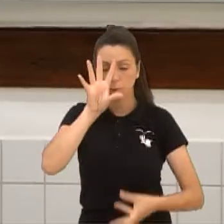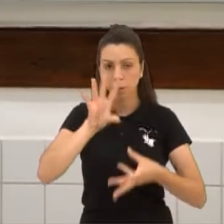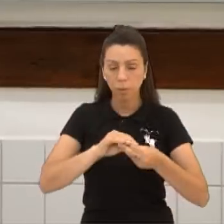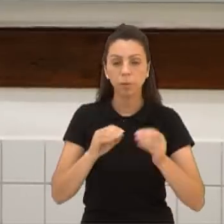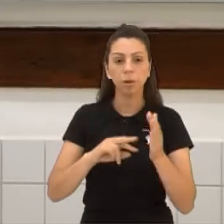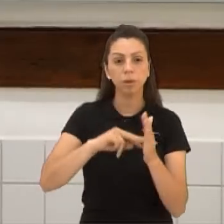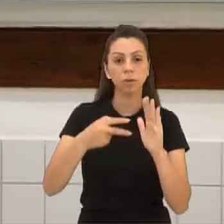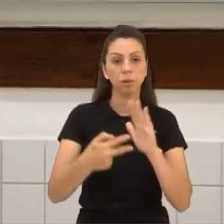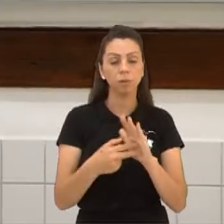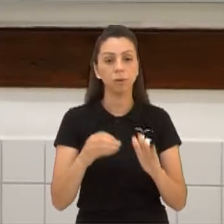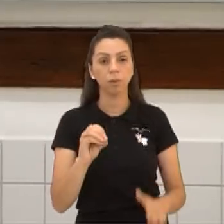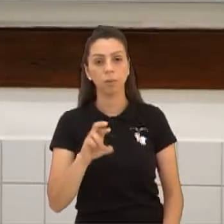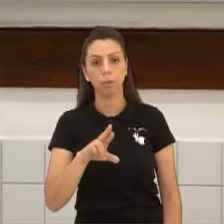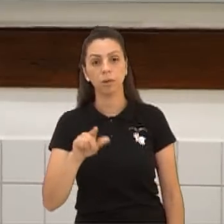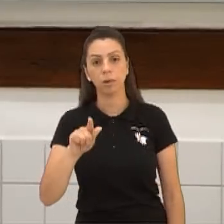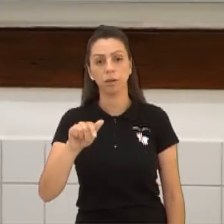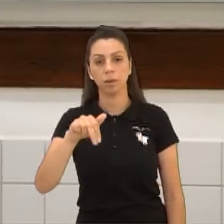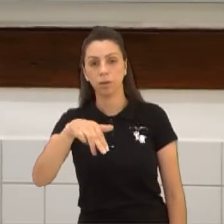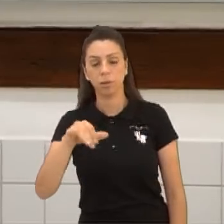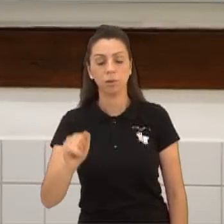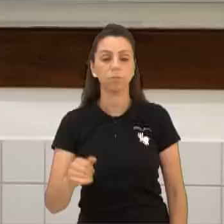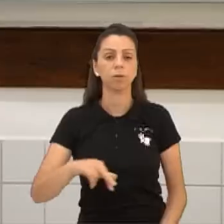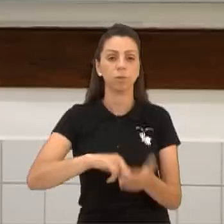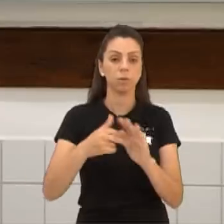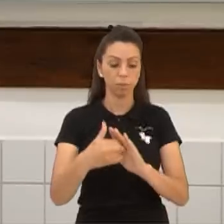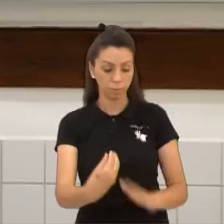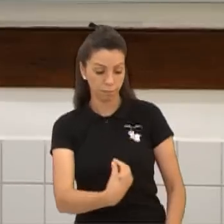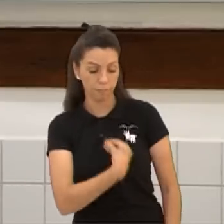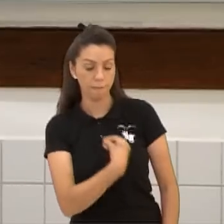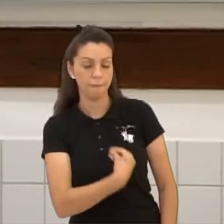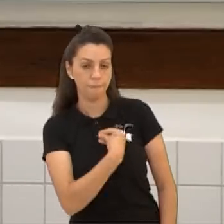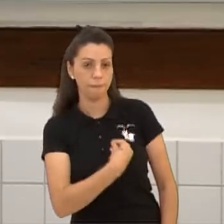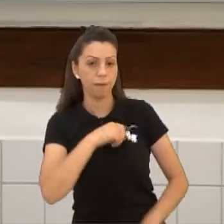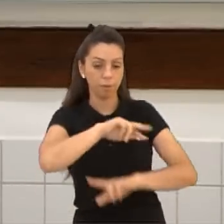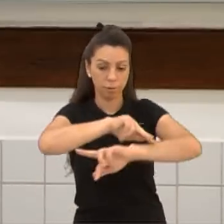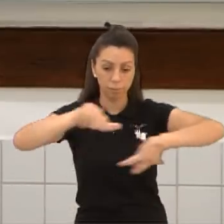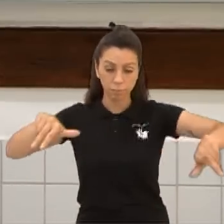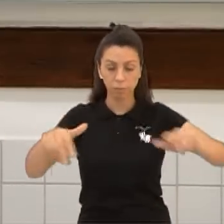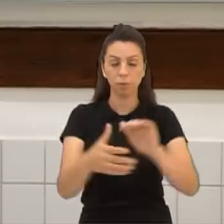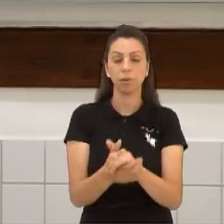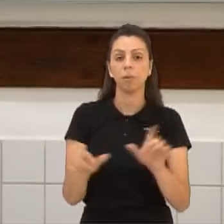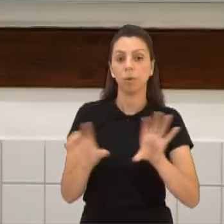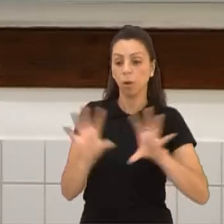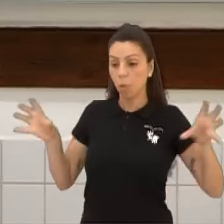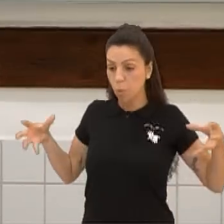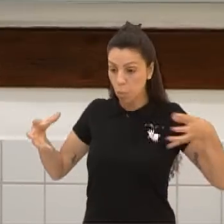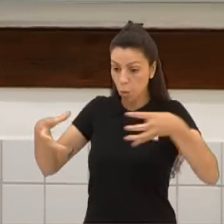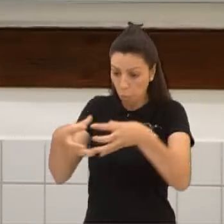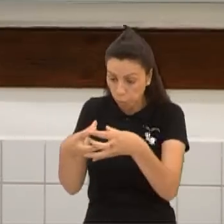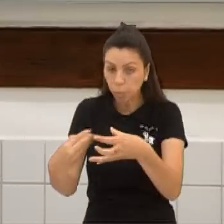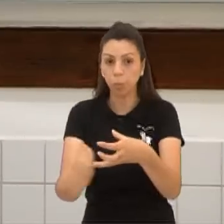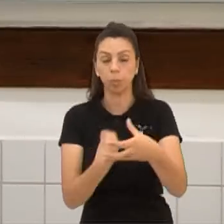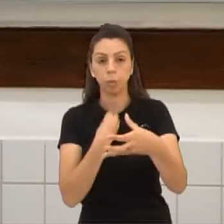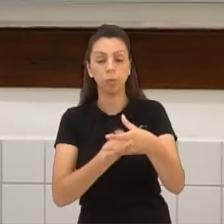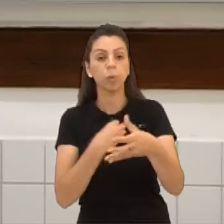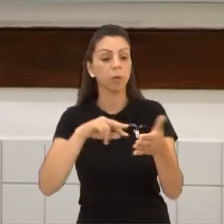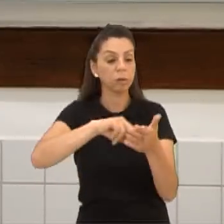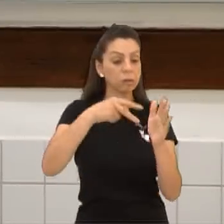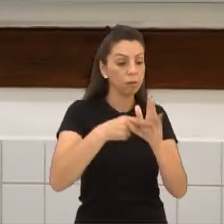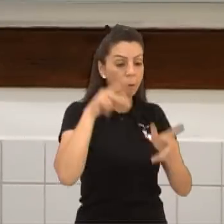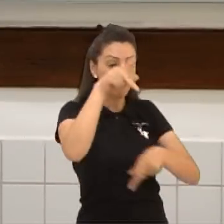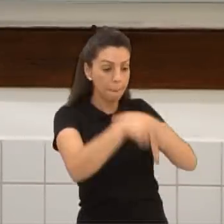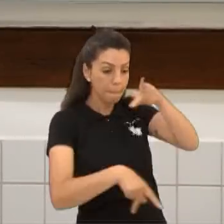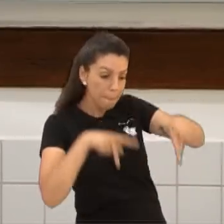um organismo, tá? O que é um ser vivo, o que é um conjunto de seres vivos, o que é uma população, o que